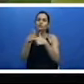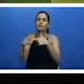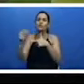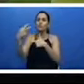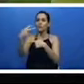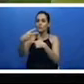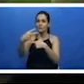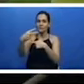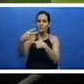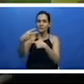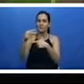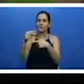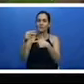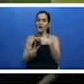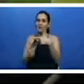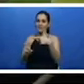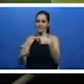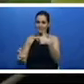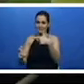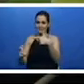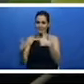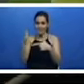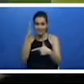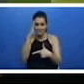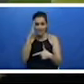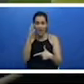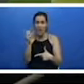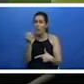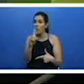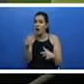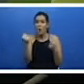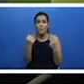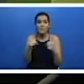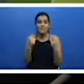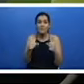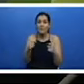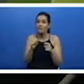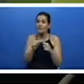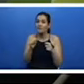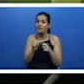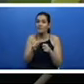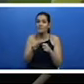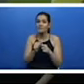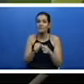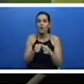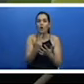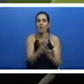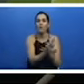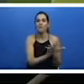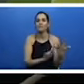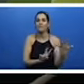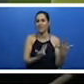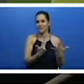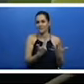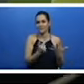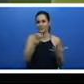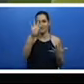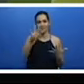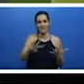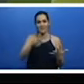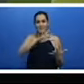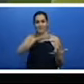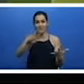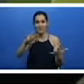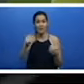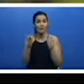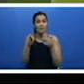2, 45. E eu nem precisei fazer o desenho e a tabela. Olha que